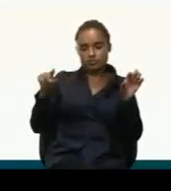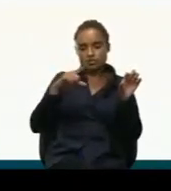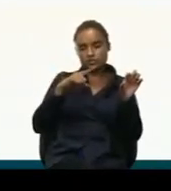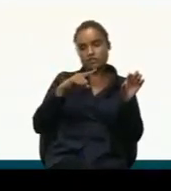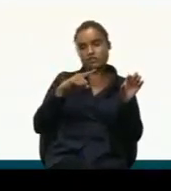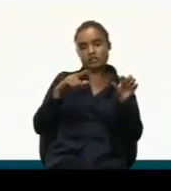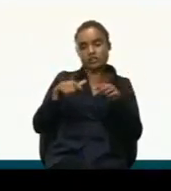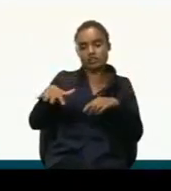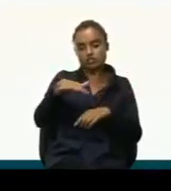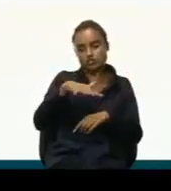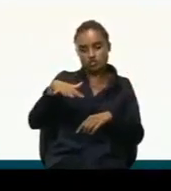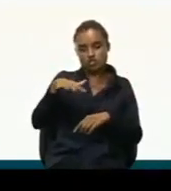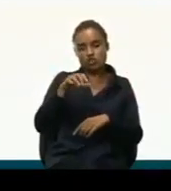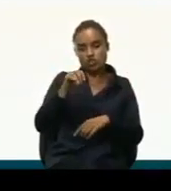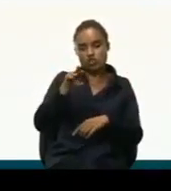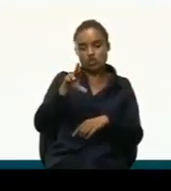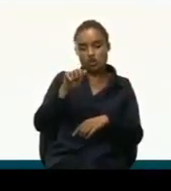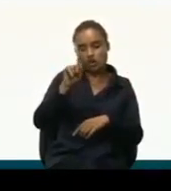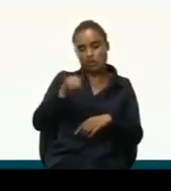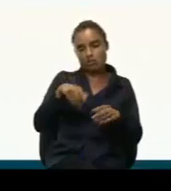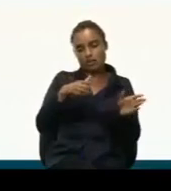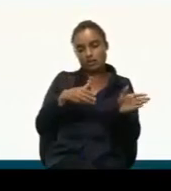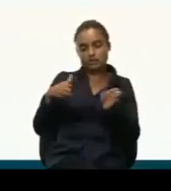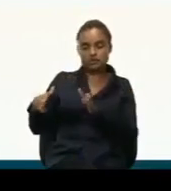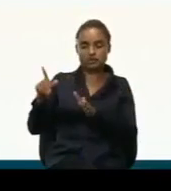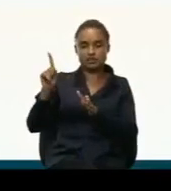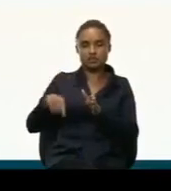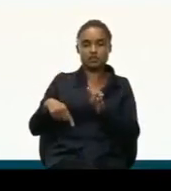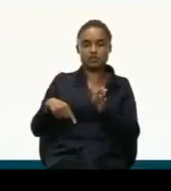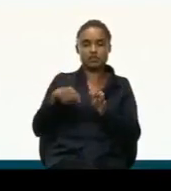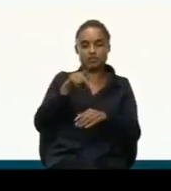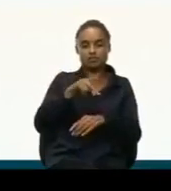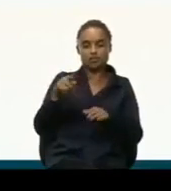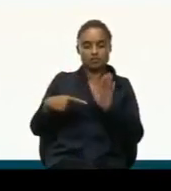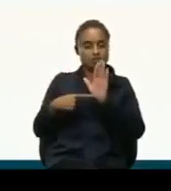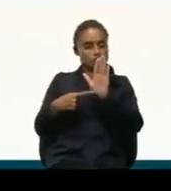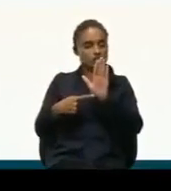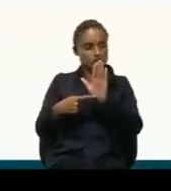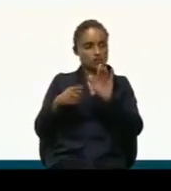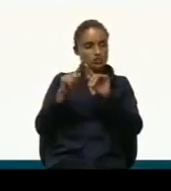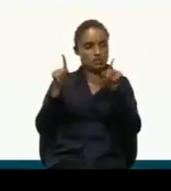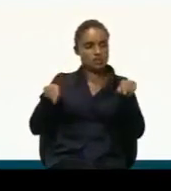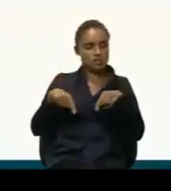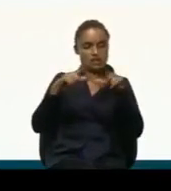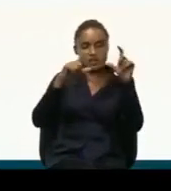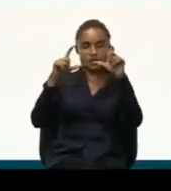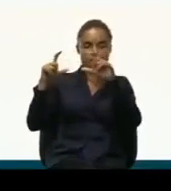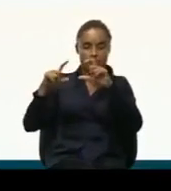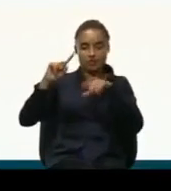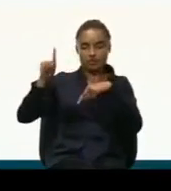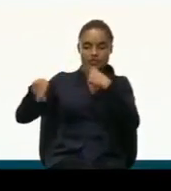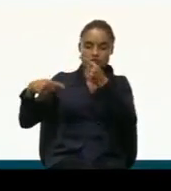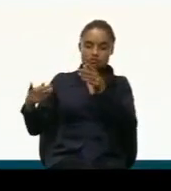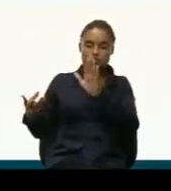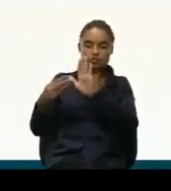passando essas imagens porque mais para frente a gente vai fazer um dimensionamento de um canteiro. Vamos alocar, né, no projeto a